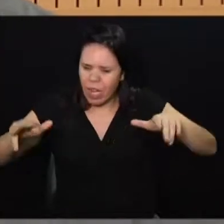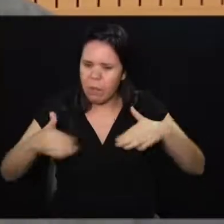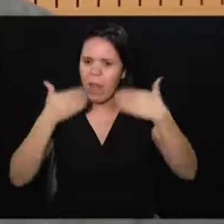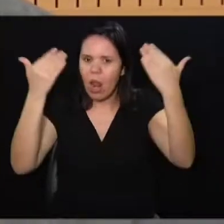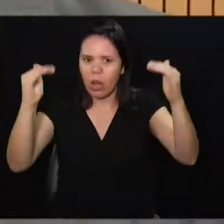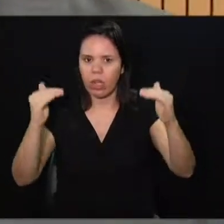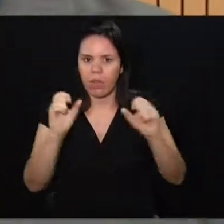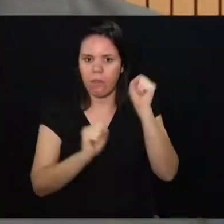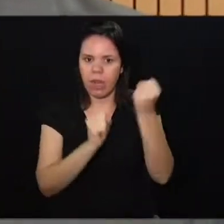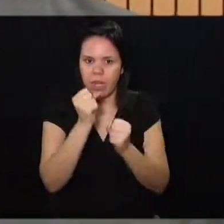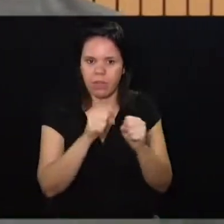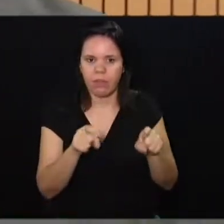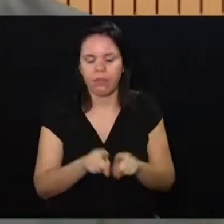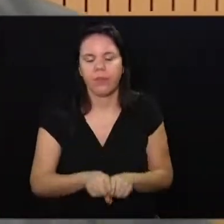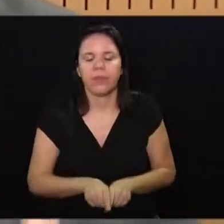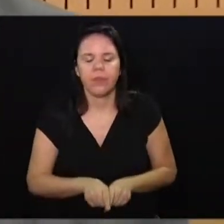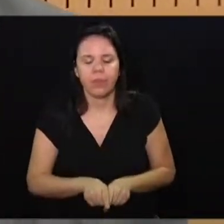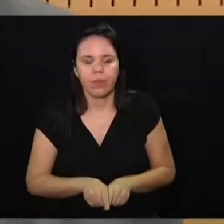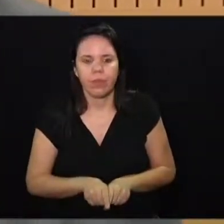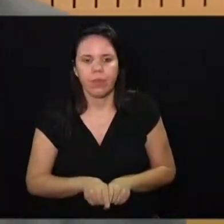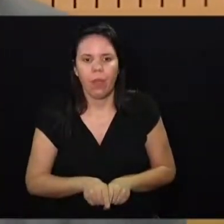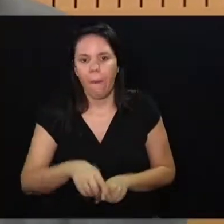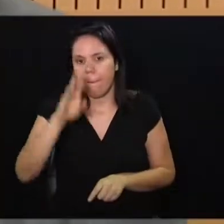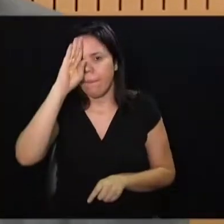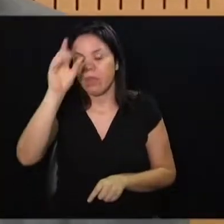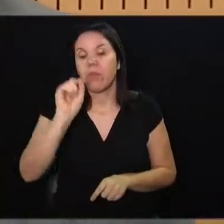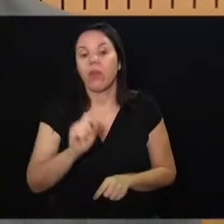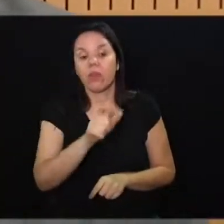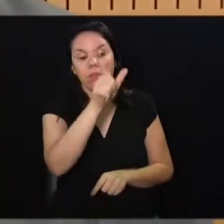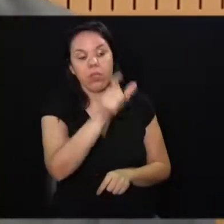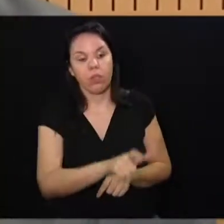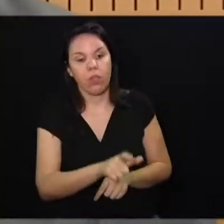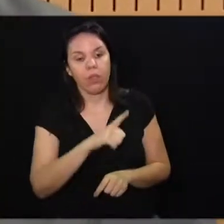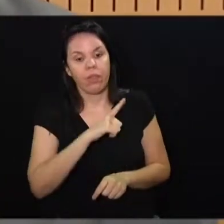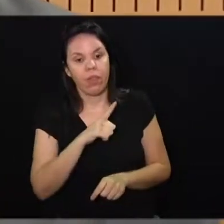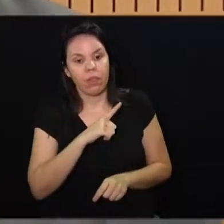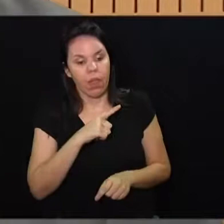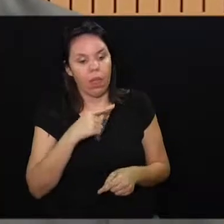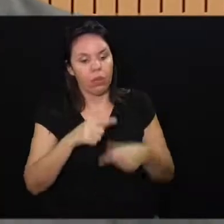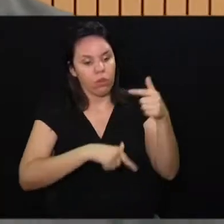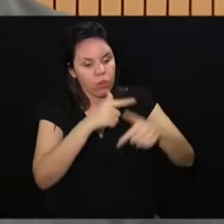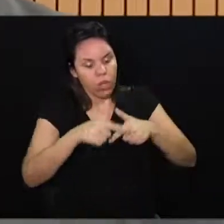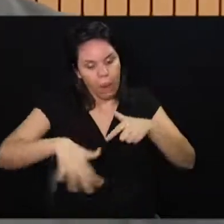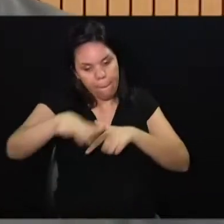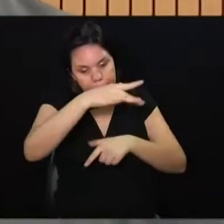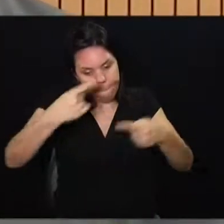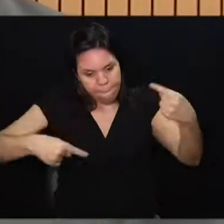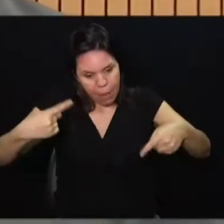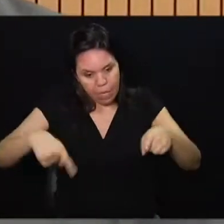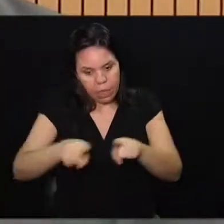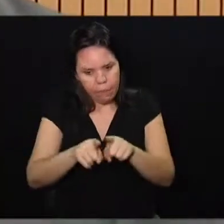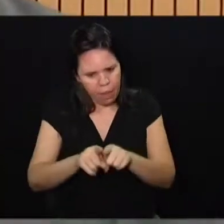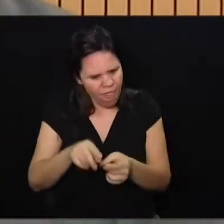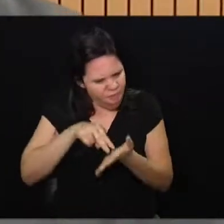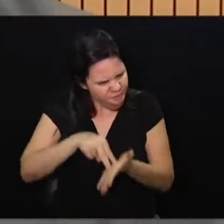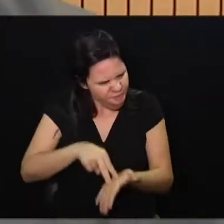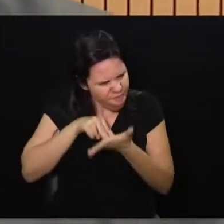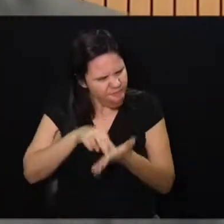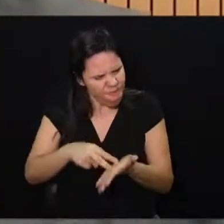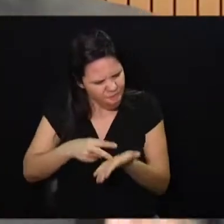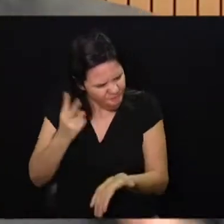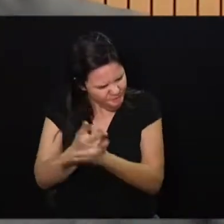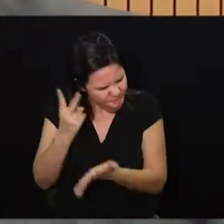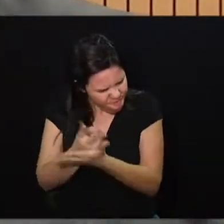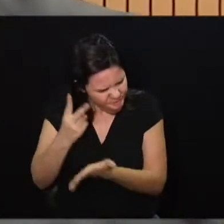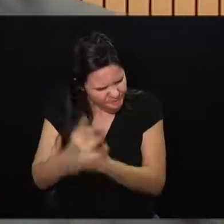nas organizações. Uma das opções principais que as pessoas têm que ter no mercado de trabalho é constância, é perseverar. Então muitas vezes as